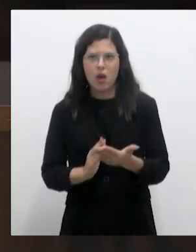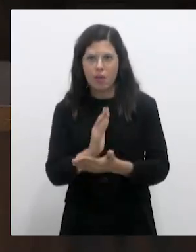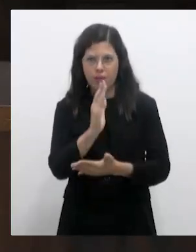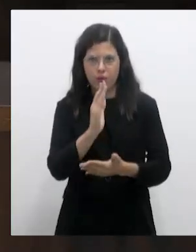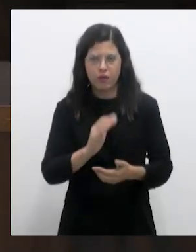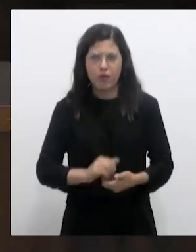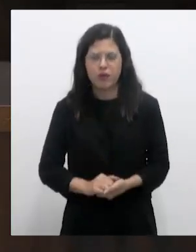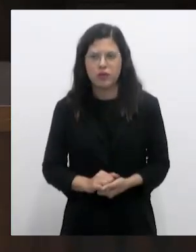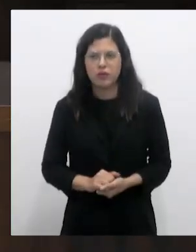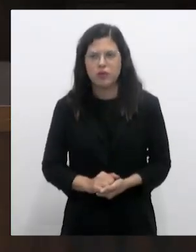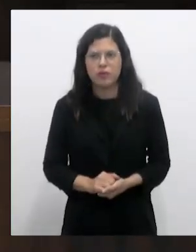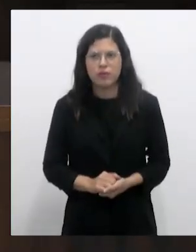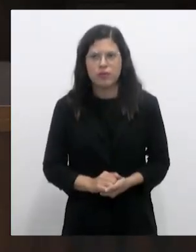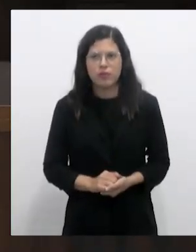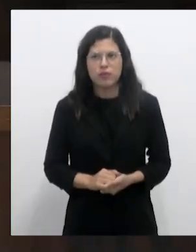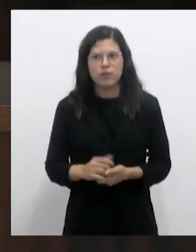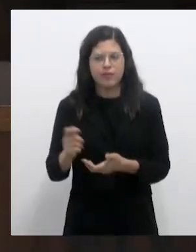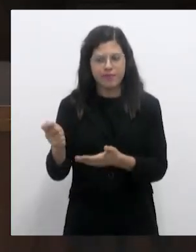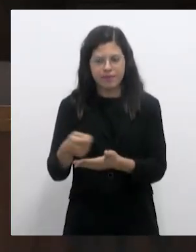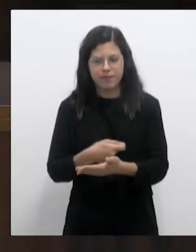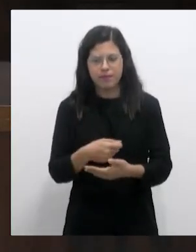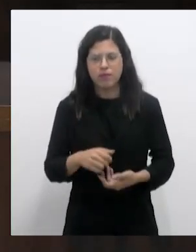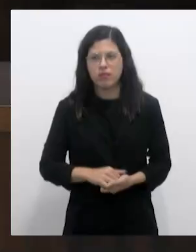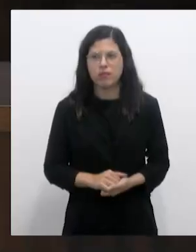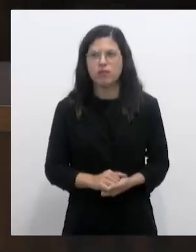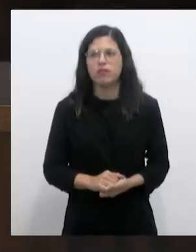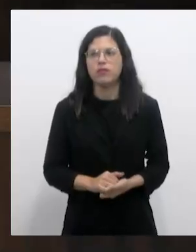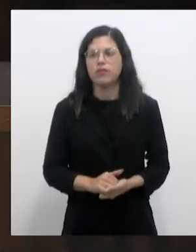estão. Aprovado, vai a autógrafo.